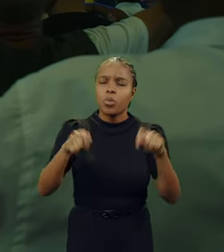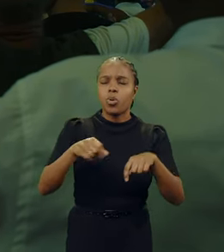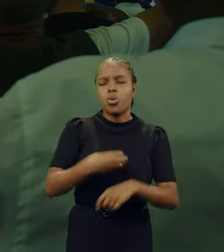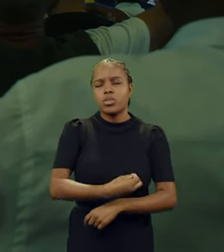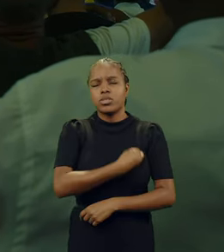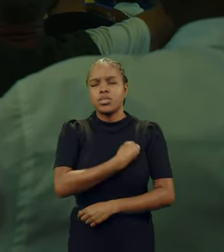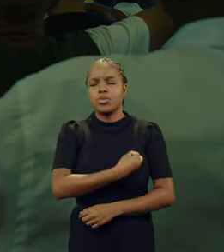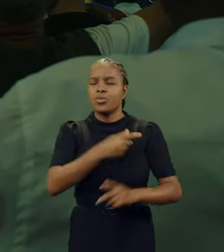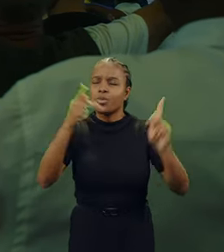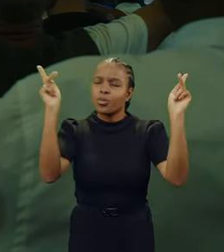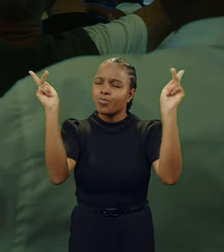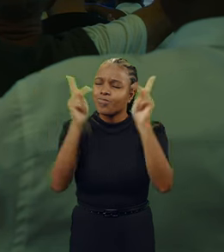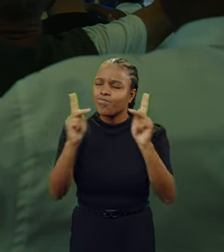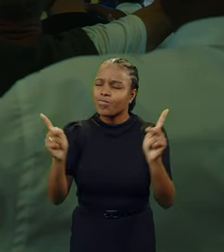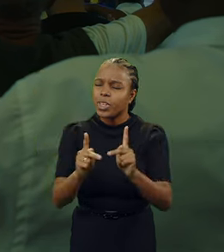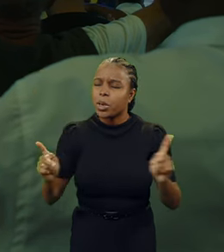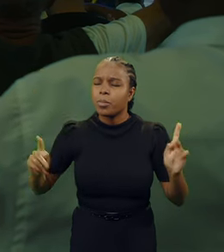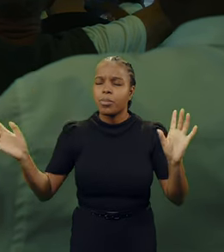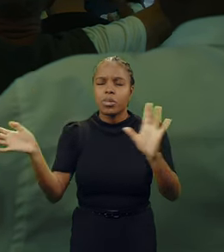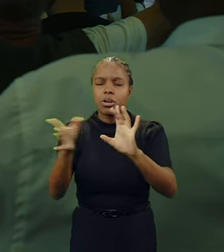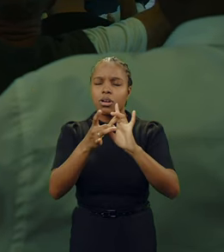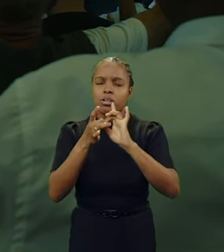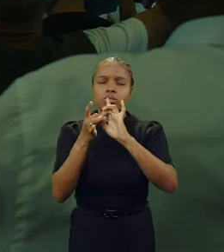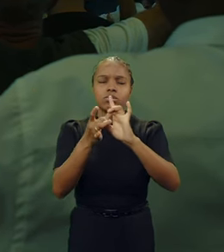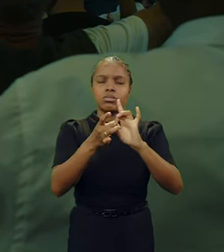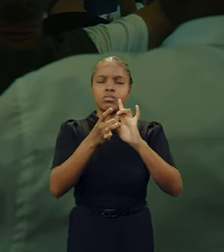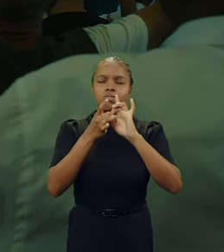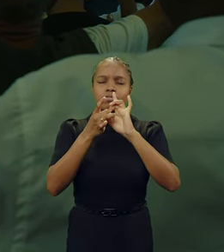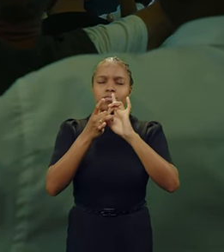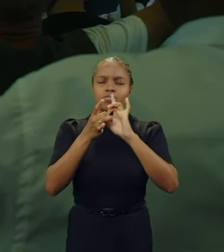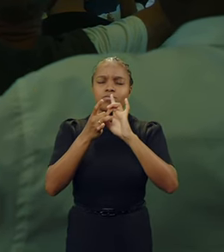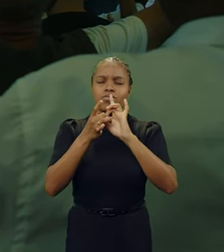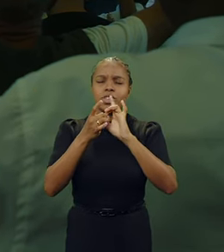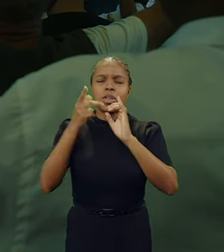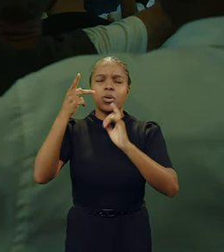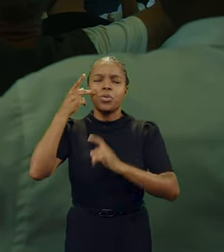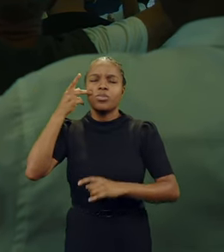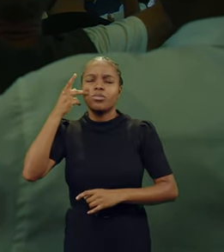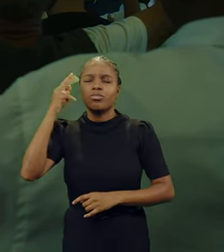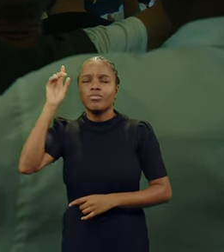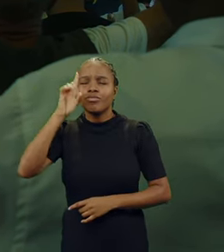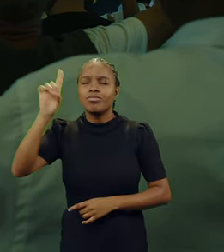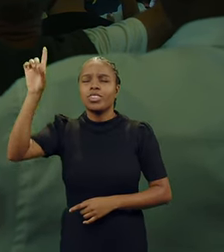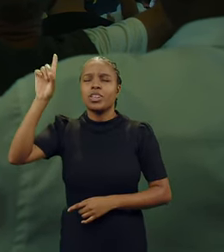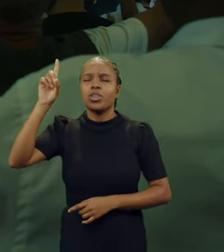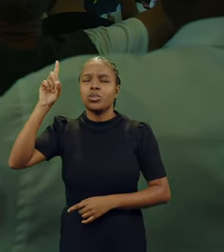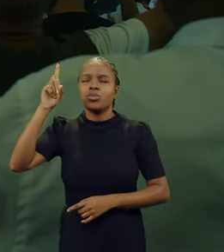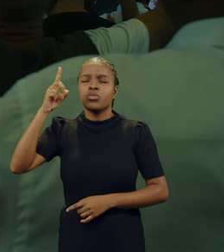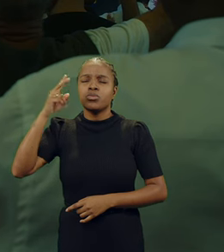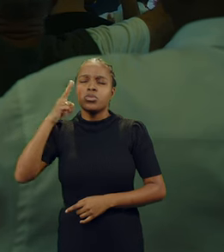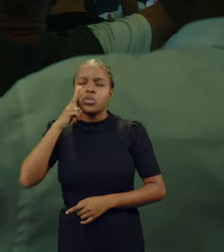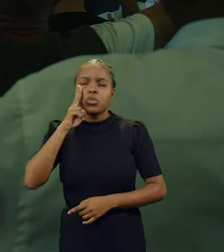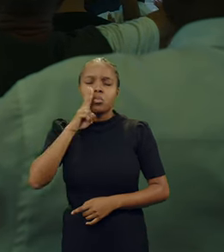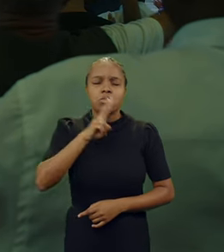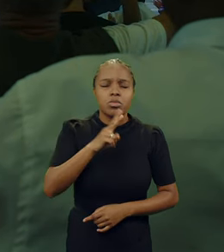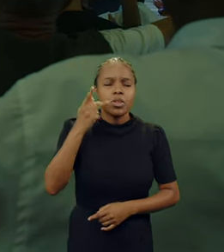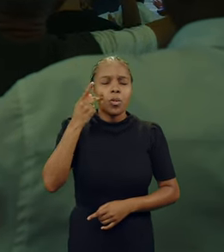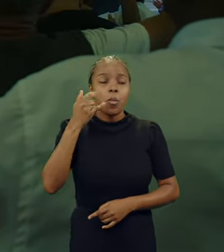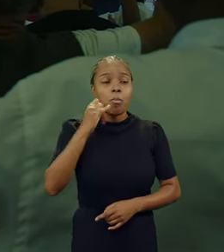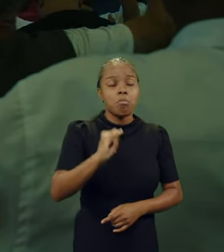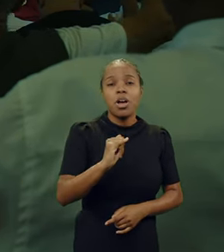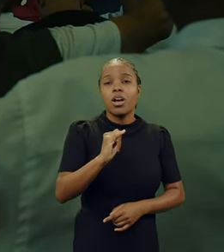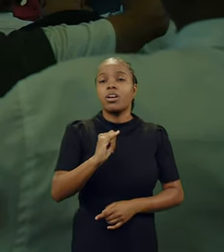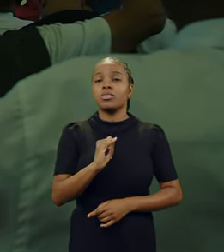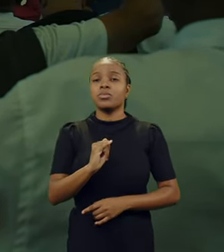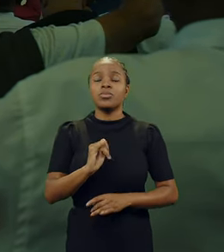em paz, viver em união. Senhor, olha para esse pai de família que tem essa grande